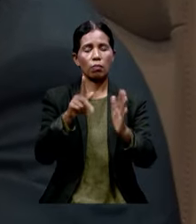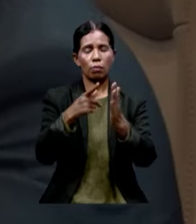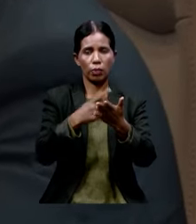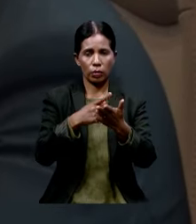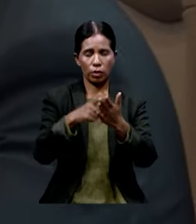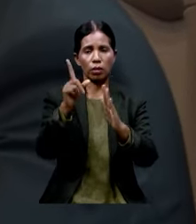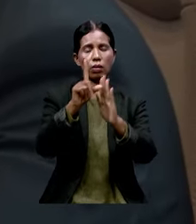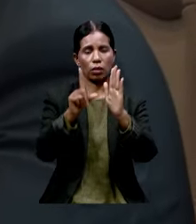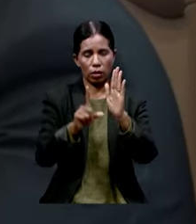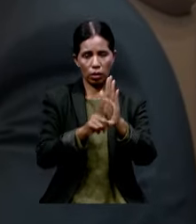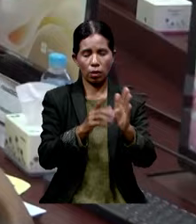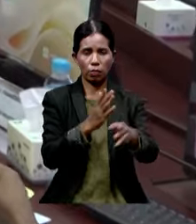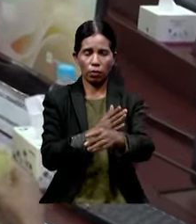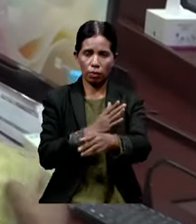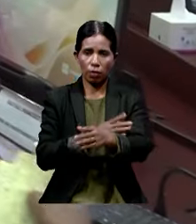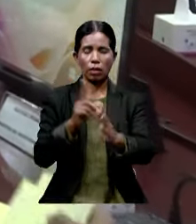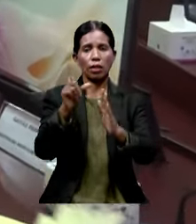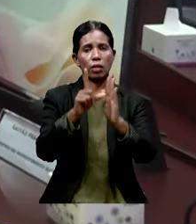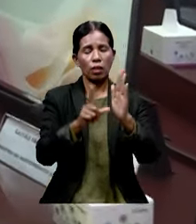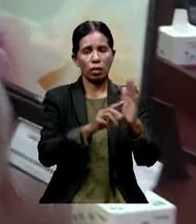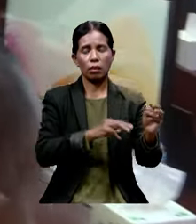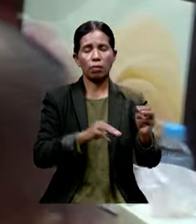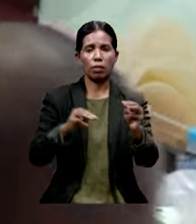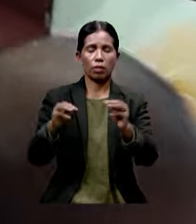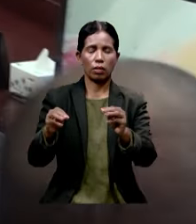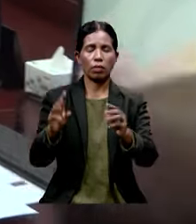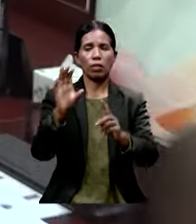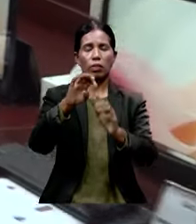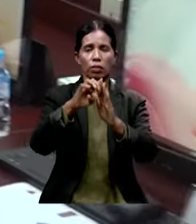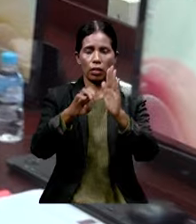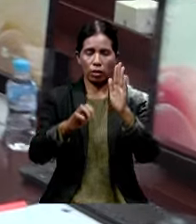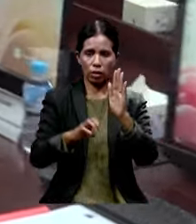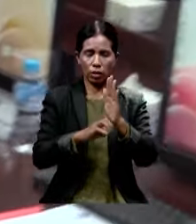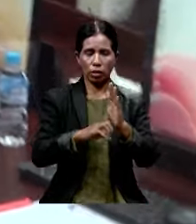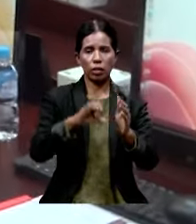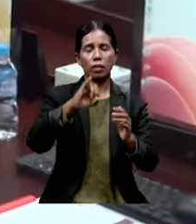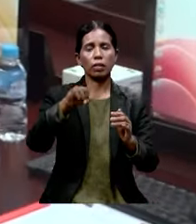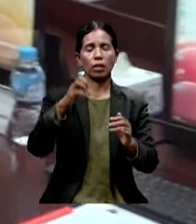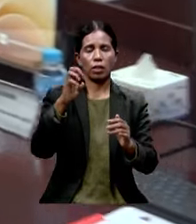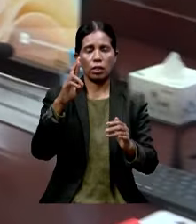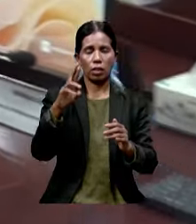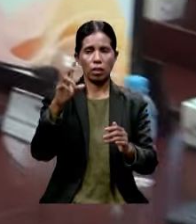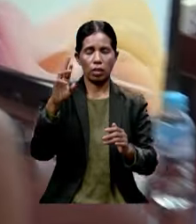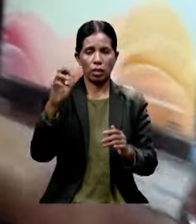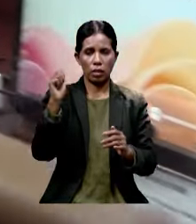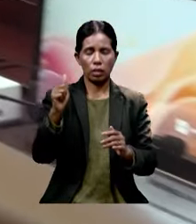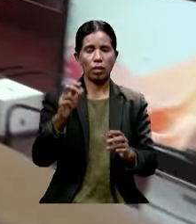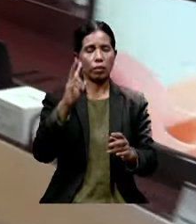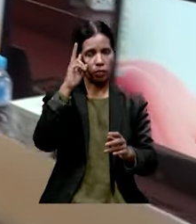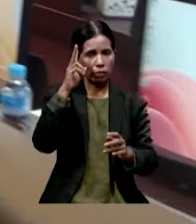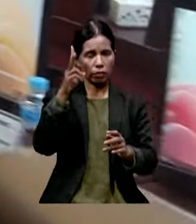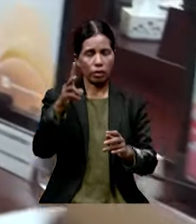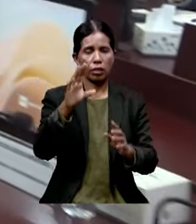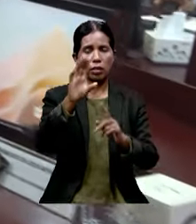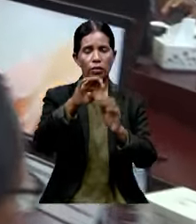ne promove mos alteração ba duração cargo, chefe estado maior general forças armadas, no vice chefe